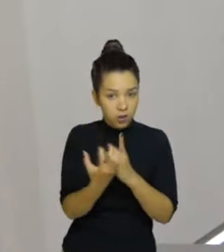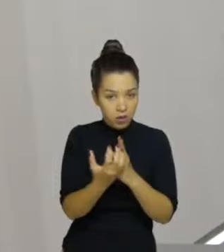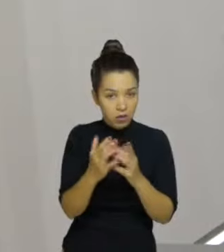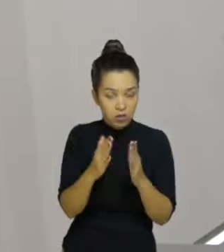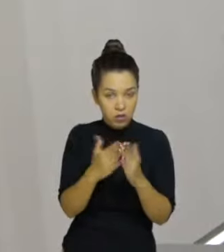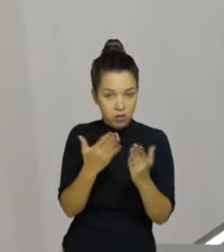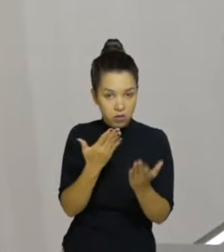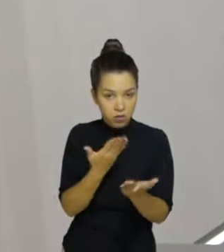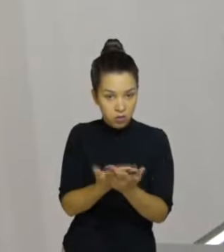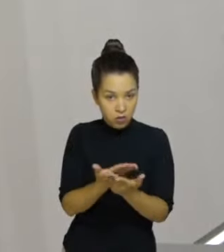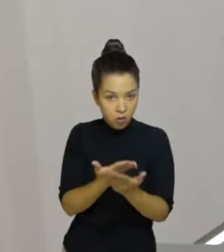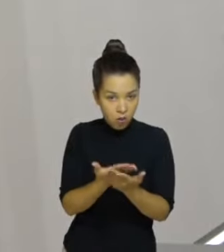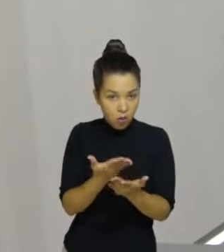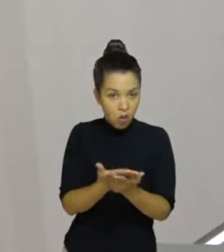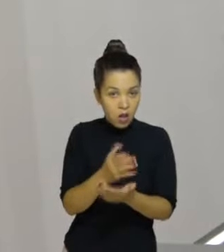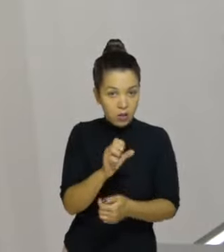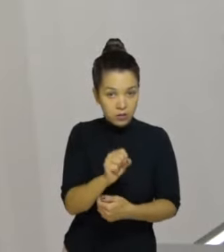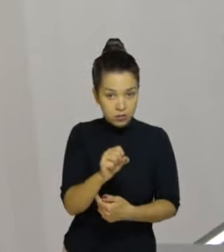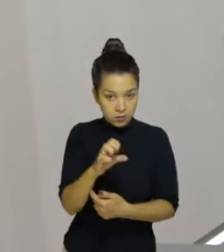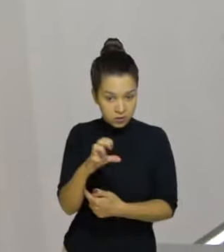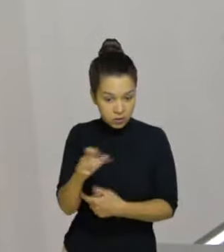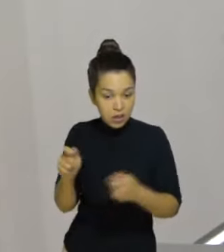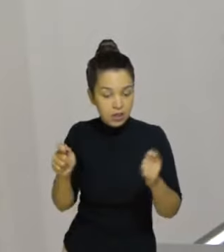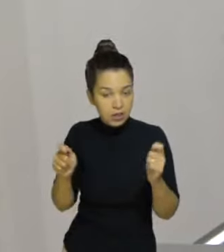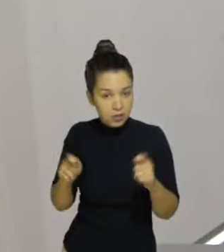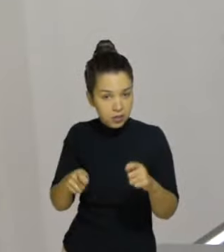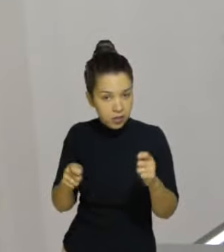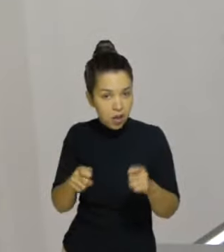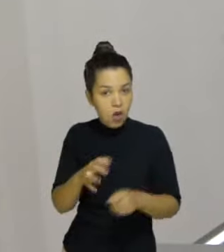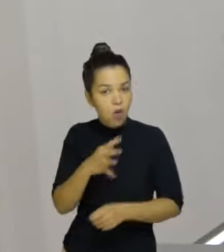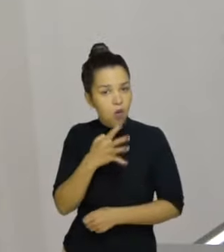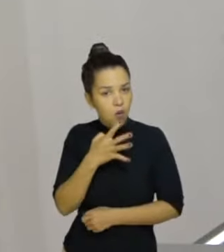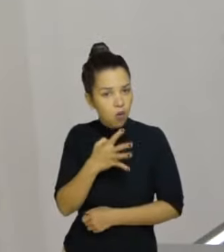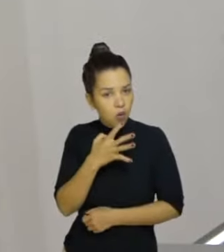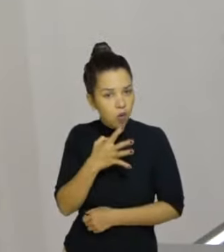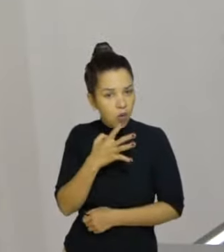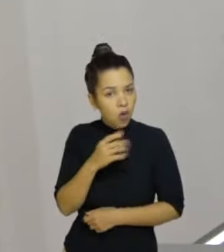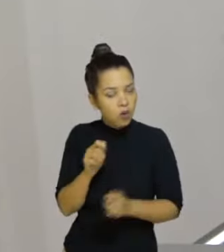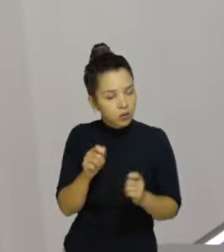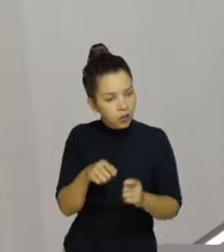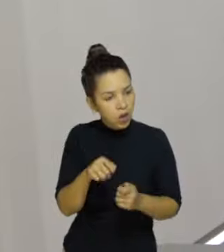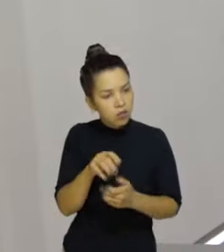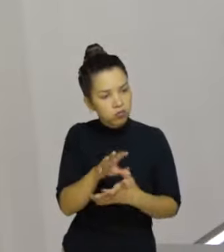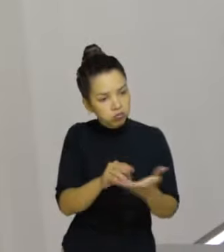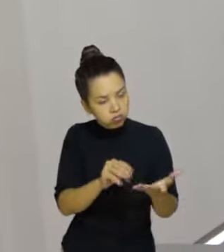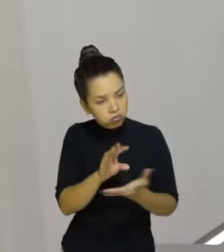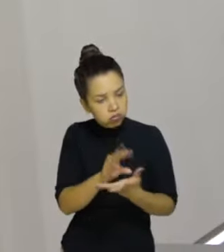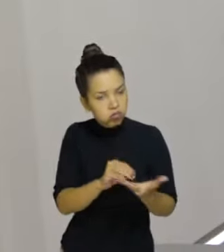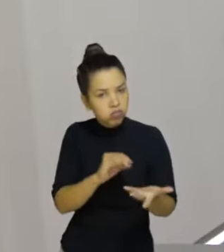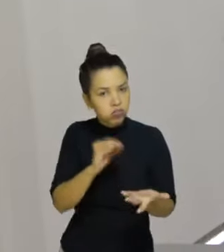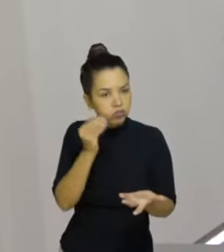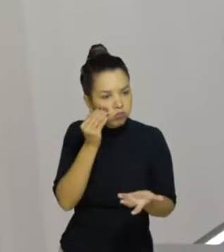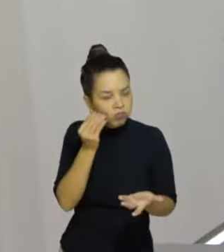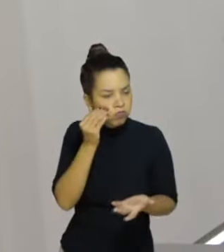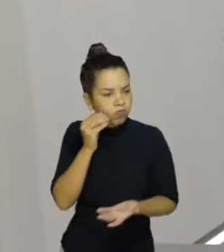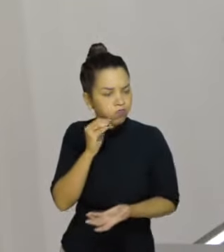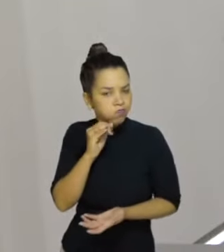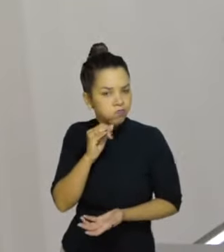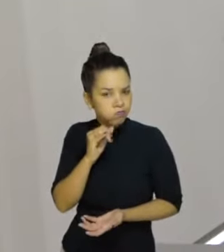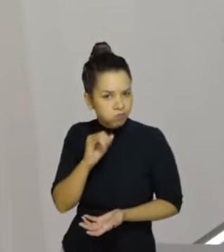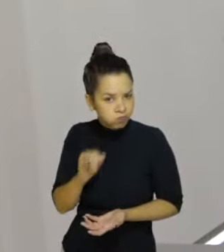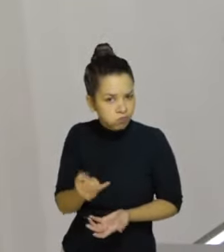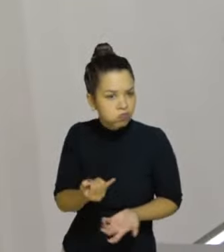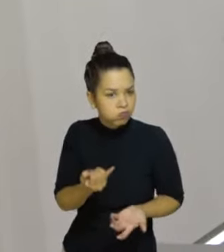catarinense possa conhecer e, quem sabe, aproveitar experiências exitosas da educação